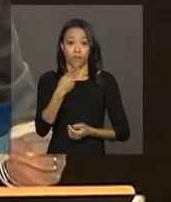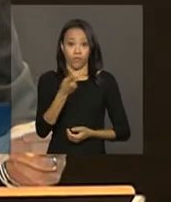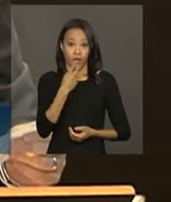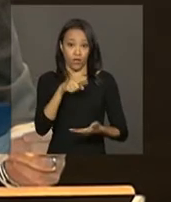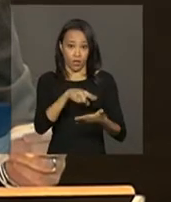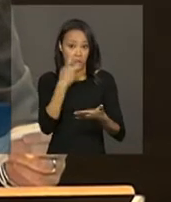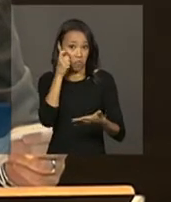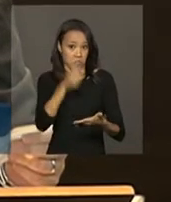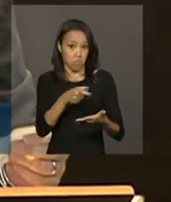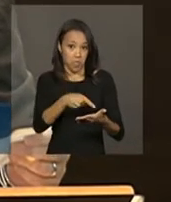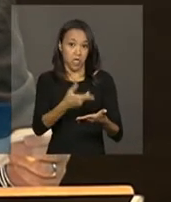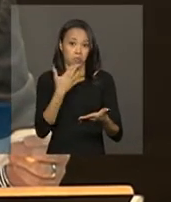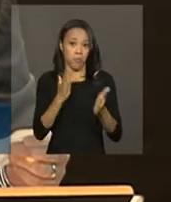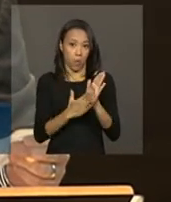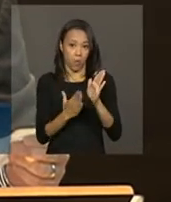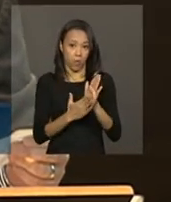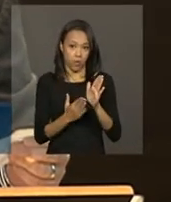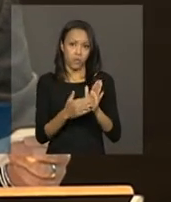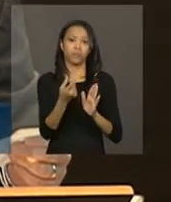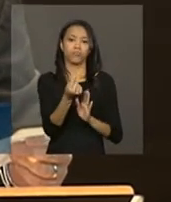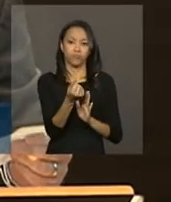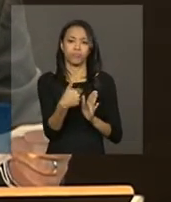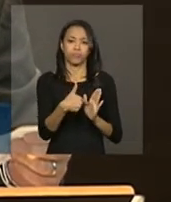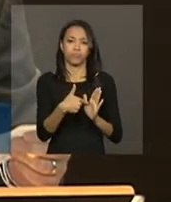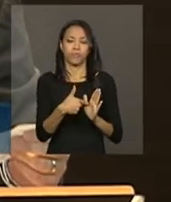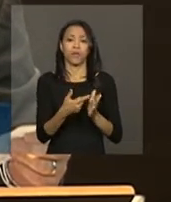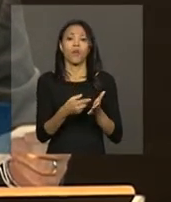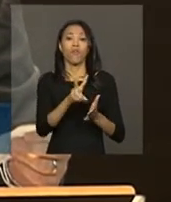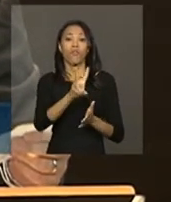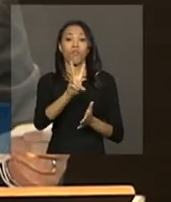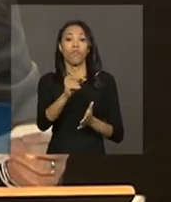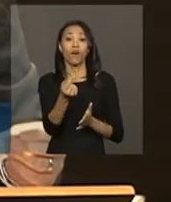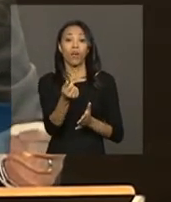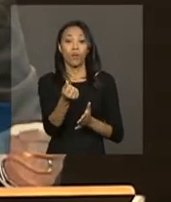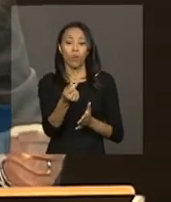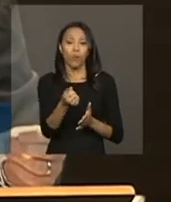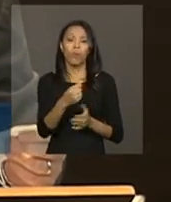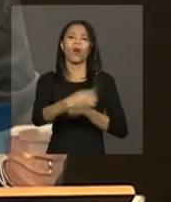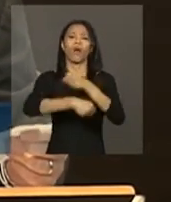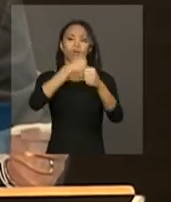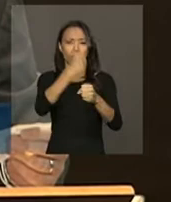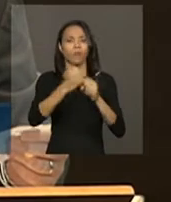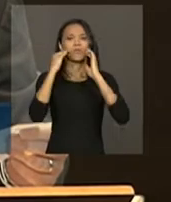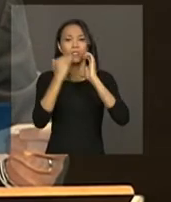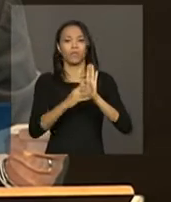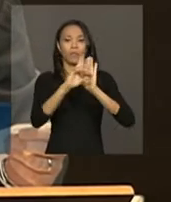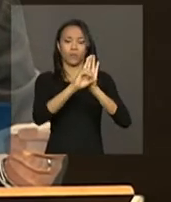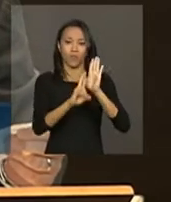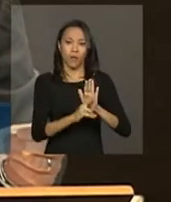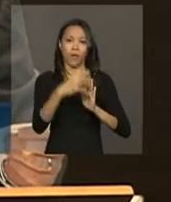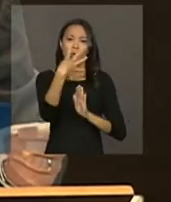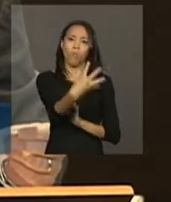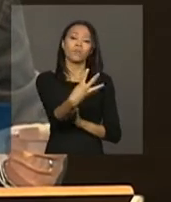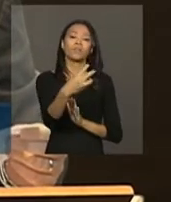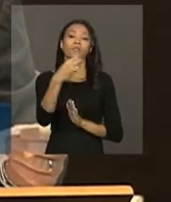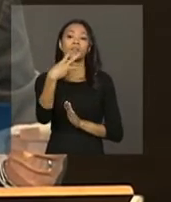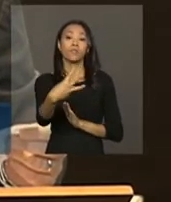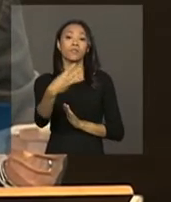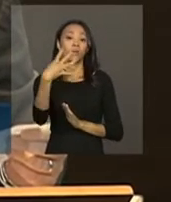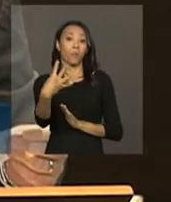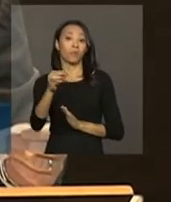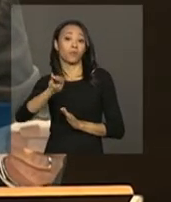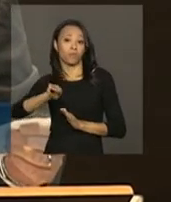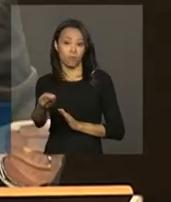possui interesse em apresentar a proposta financeira com o valor de receita anual permitida de 434